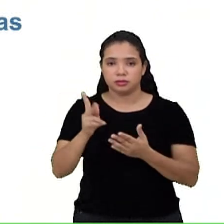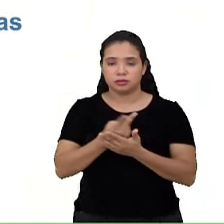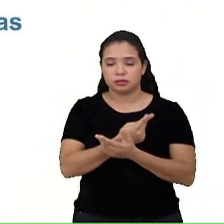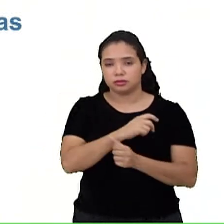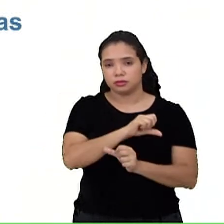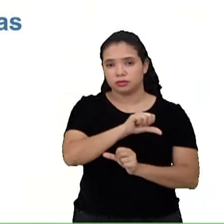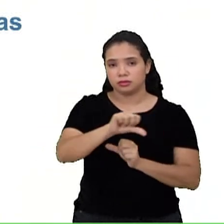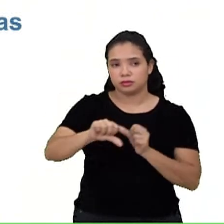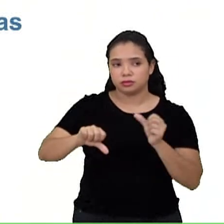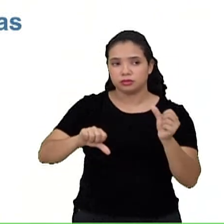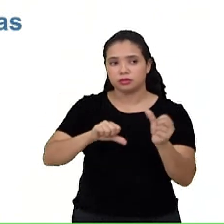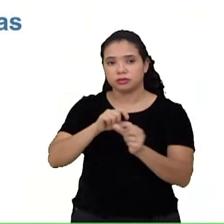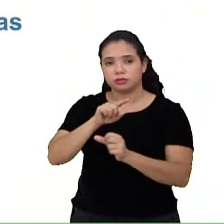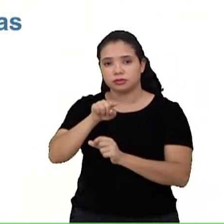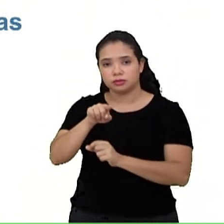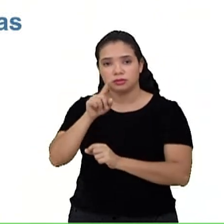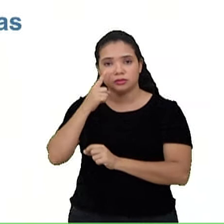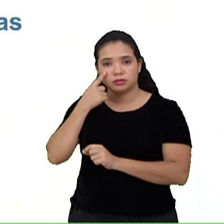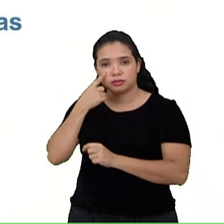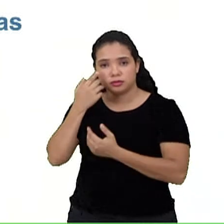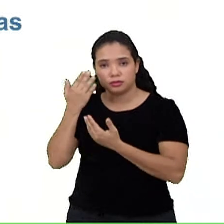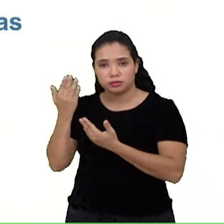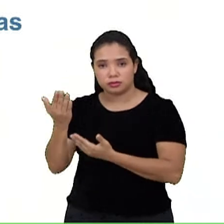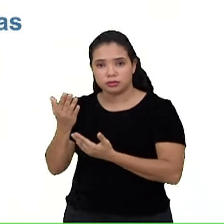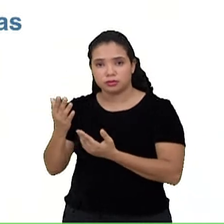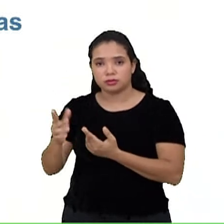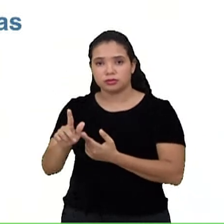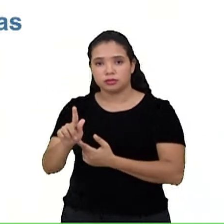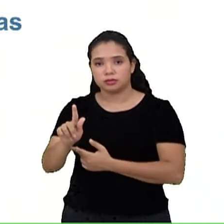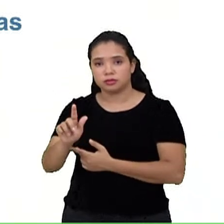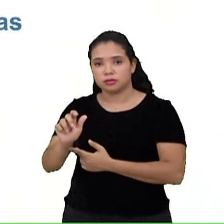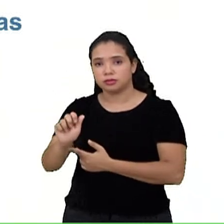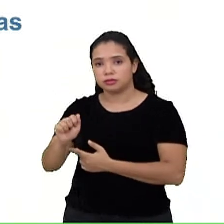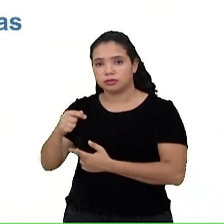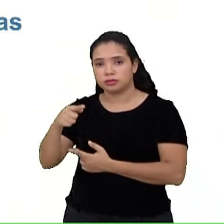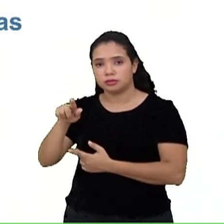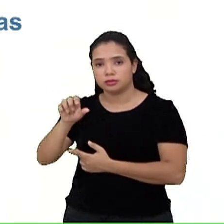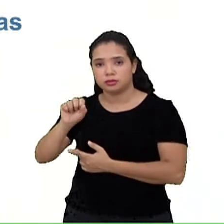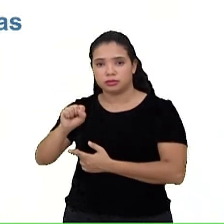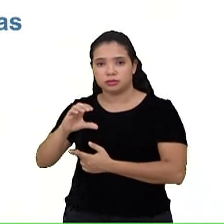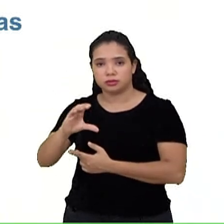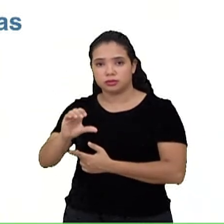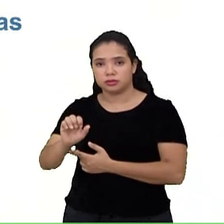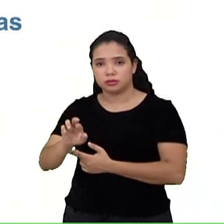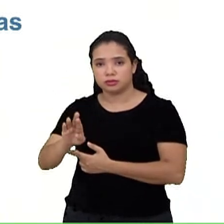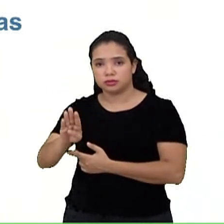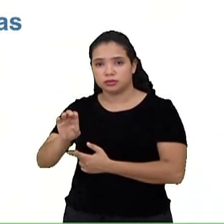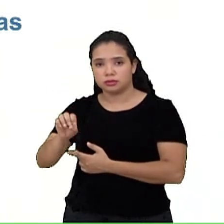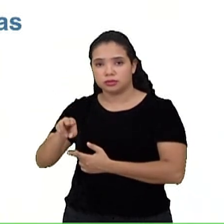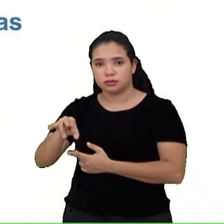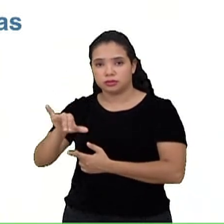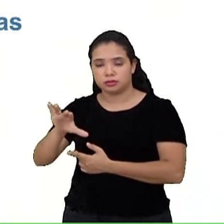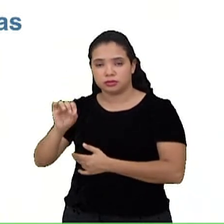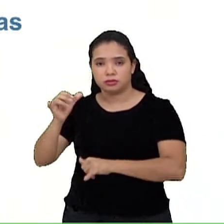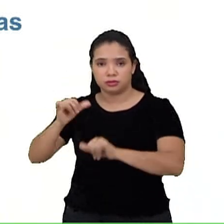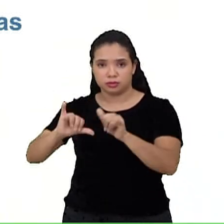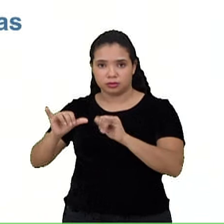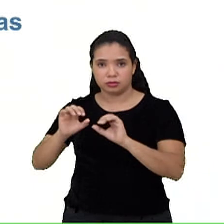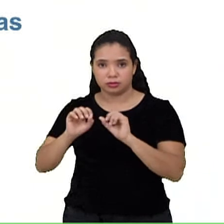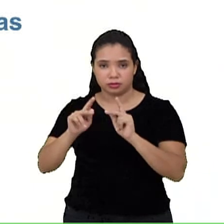transformação, e aí você vai ter formado o gás carbônico, tá? Dessa reação química, tá bom?